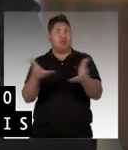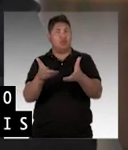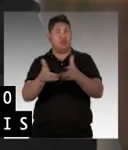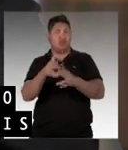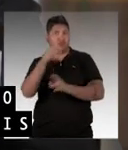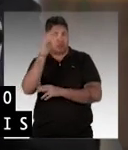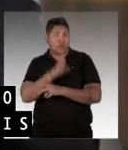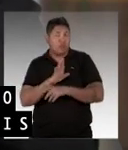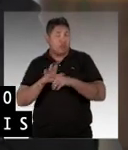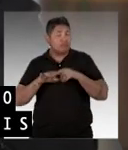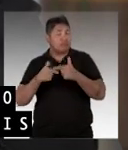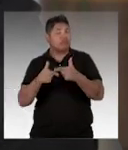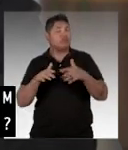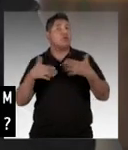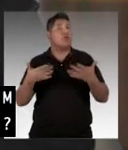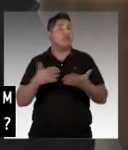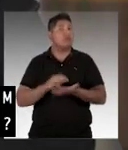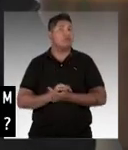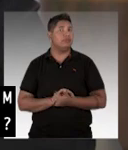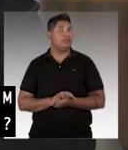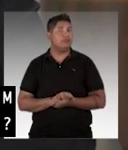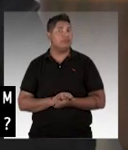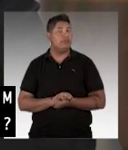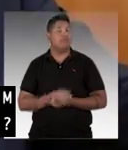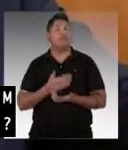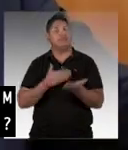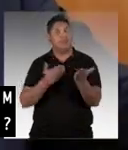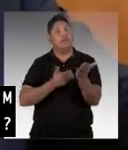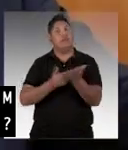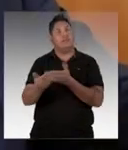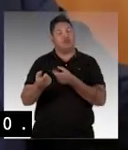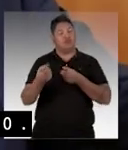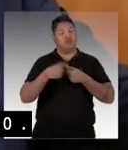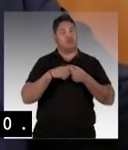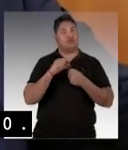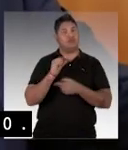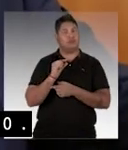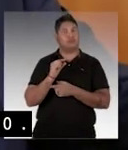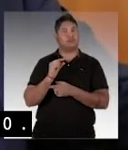trabalho hoje no Brasil e quais os desafios a serem enfrentados também? Eu começo